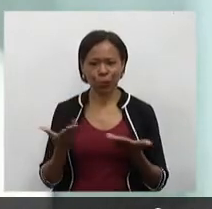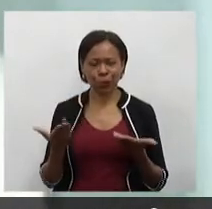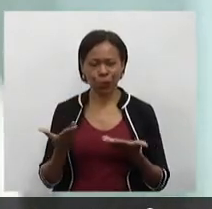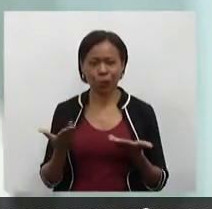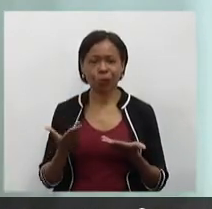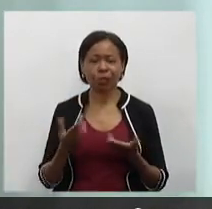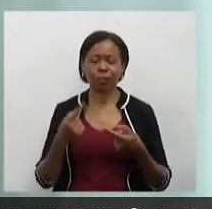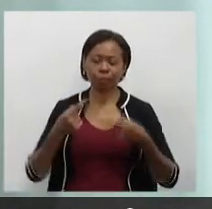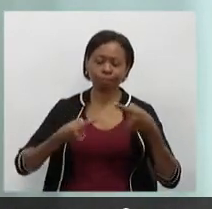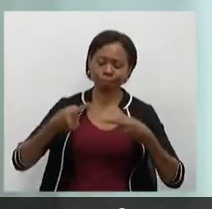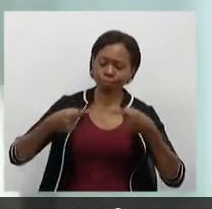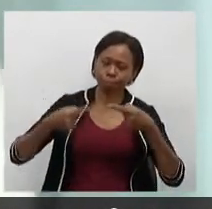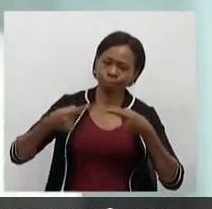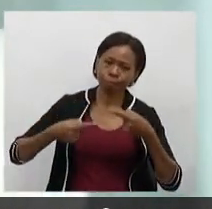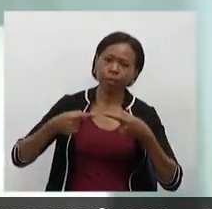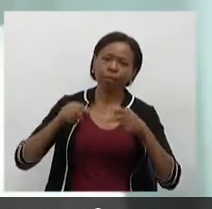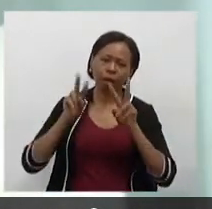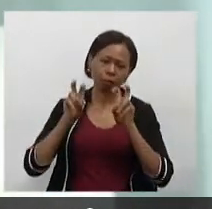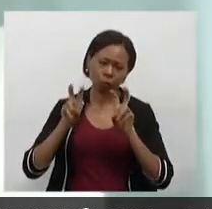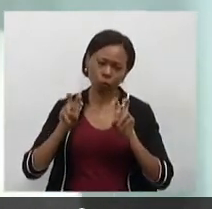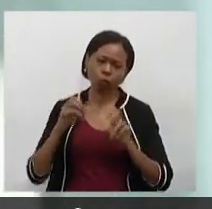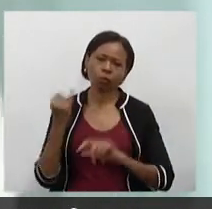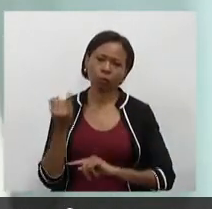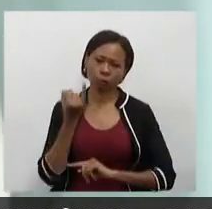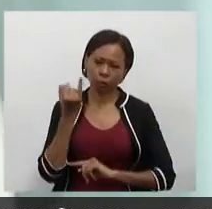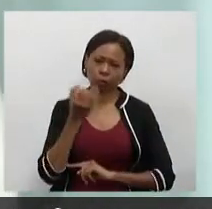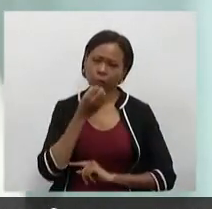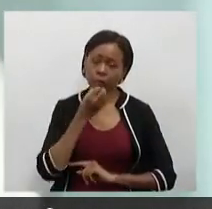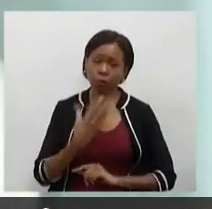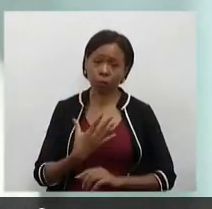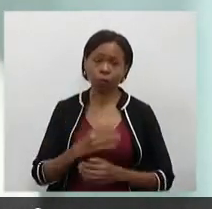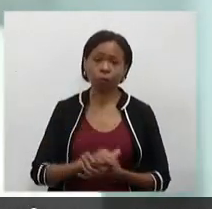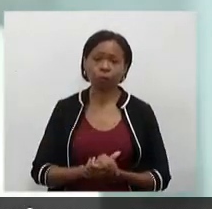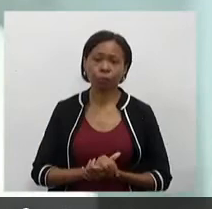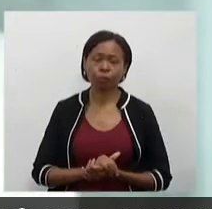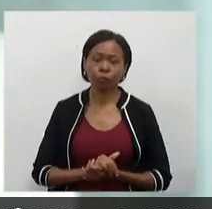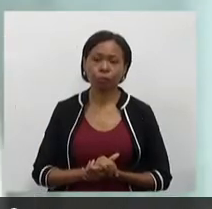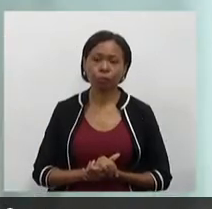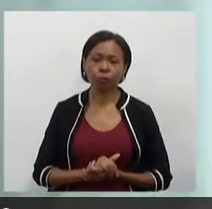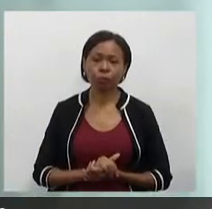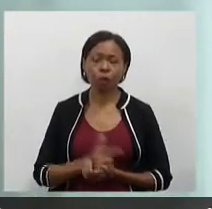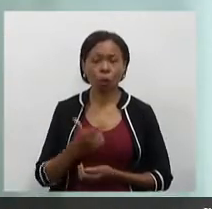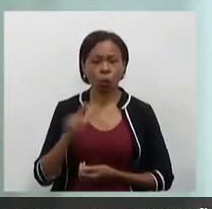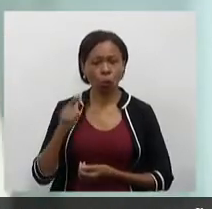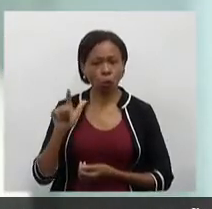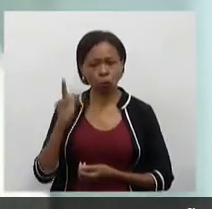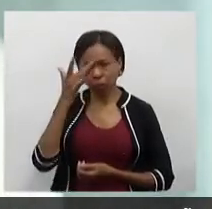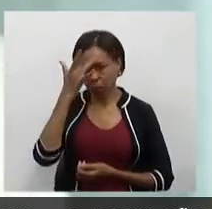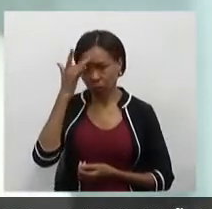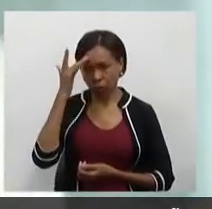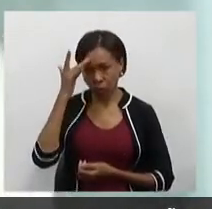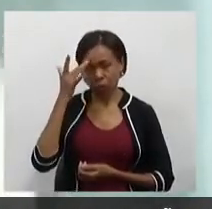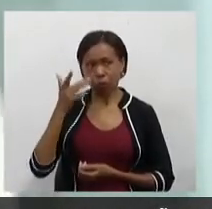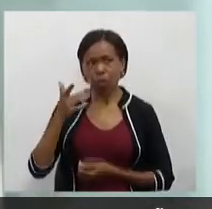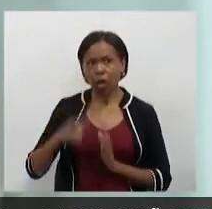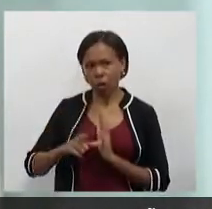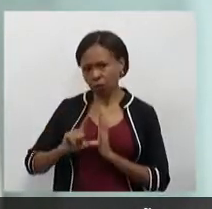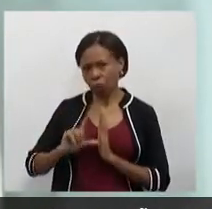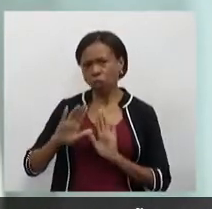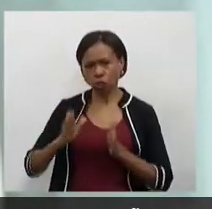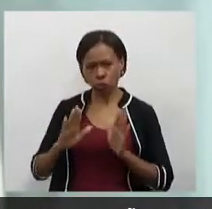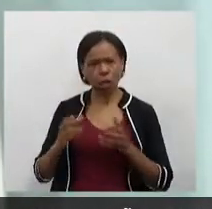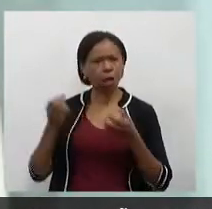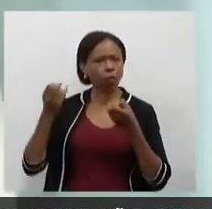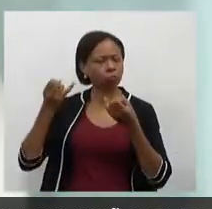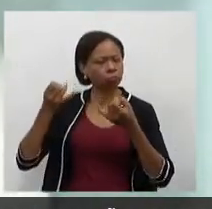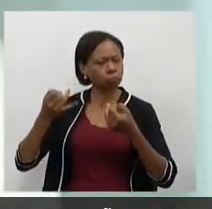discutir coisas importantíssimas. Os demais integrantes e participantes já colocaram coisas